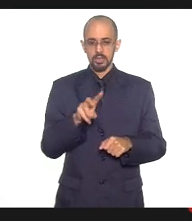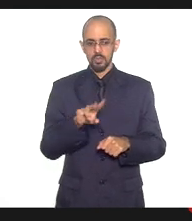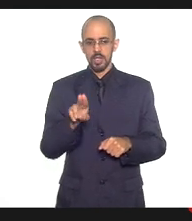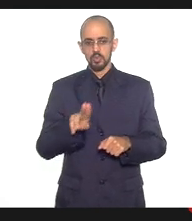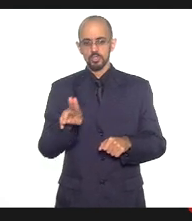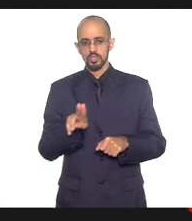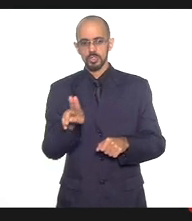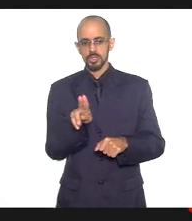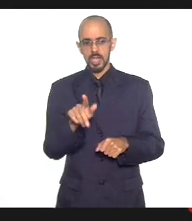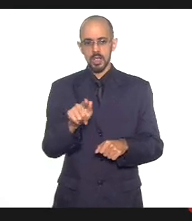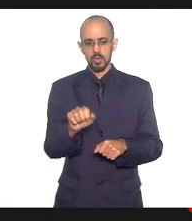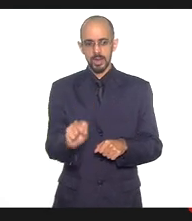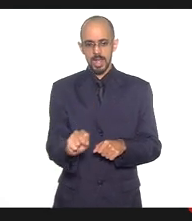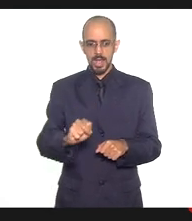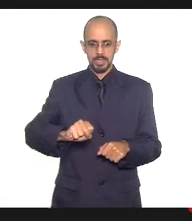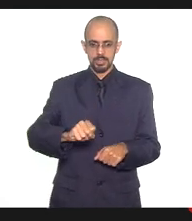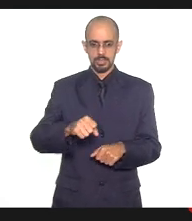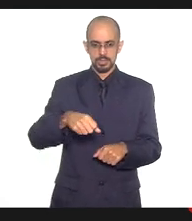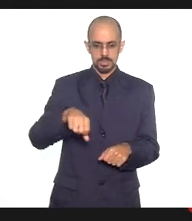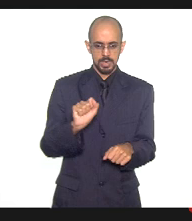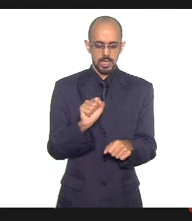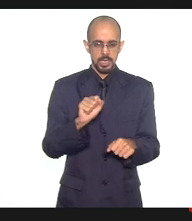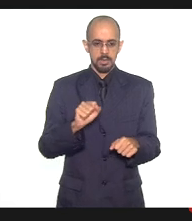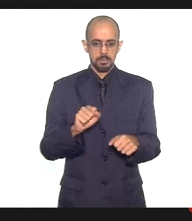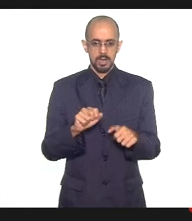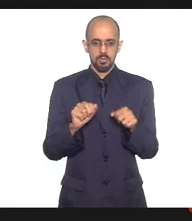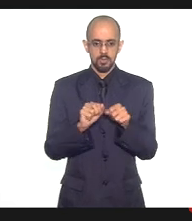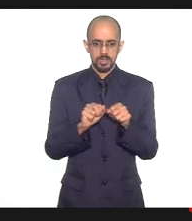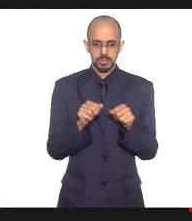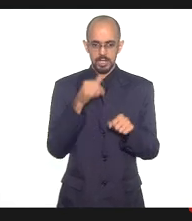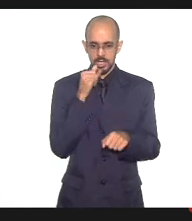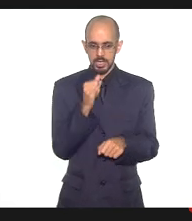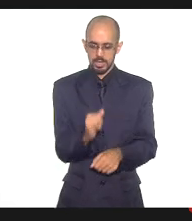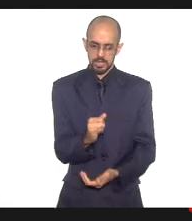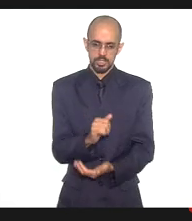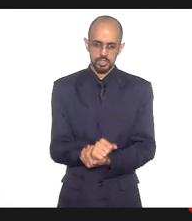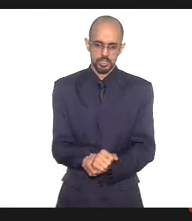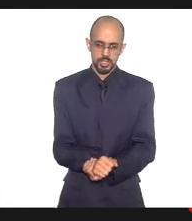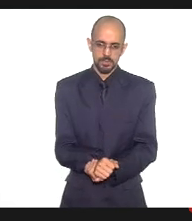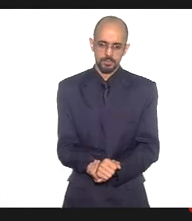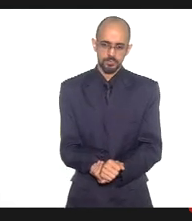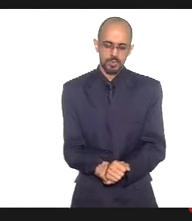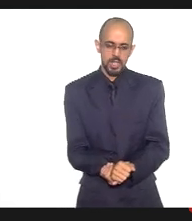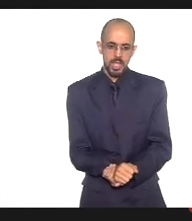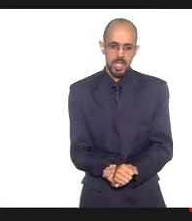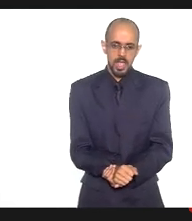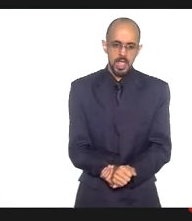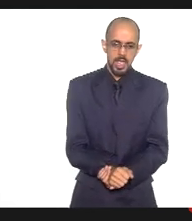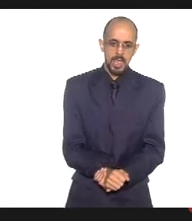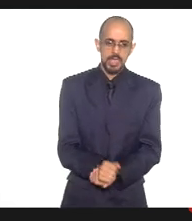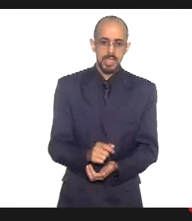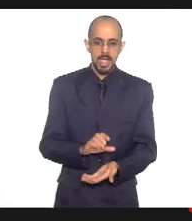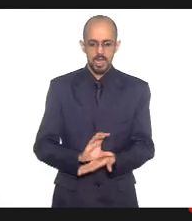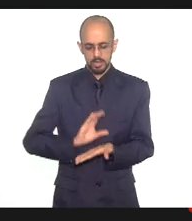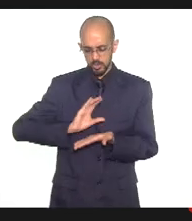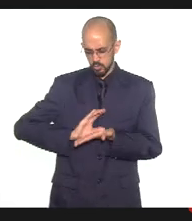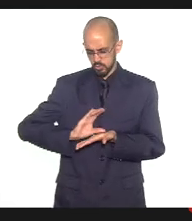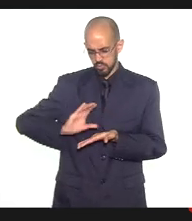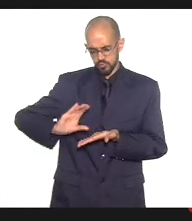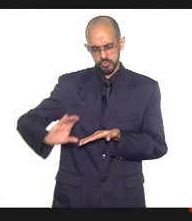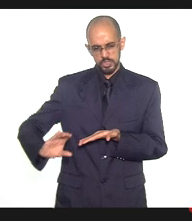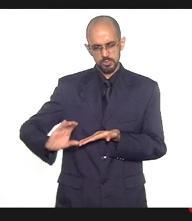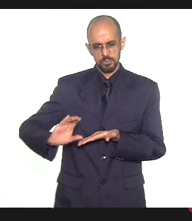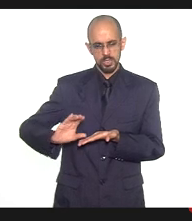rota de escoamento desse gás, que vai fornecer o gás para essa planta termoelétrica, que está demandando investimento na ordem